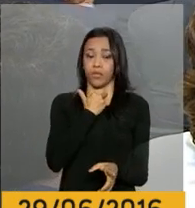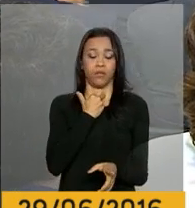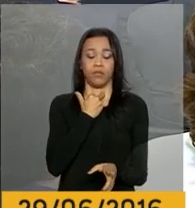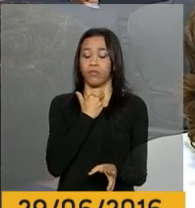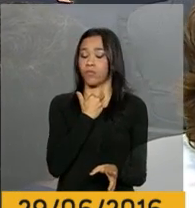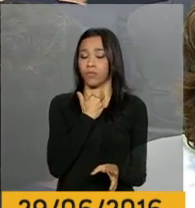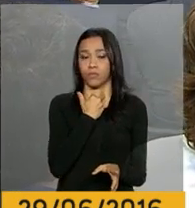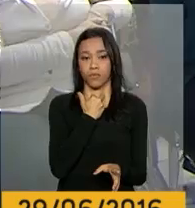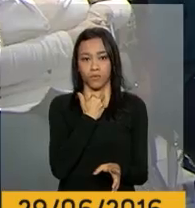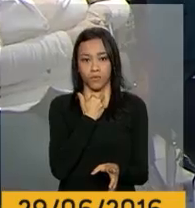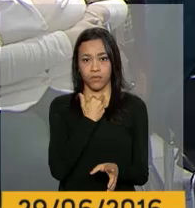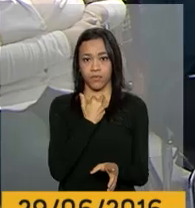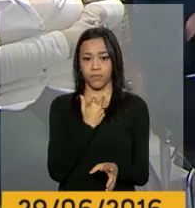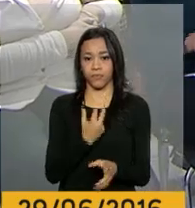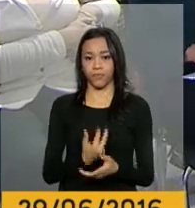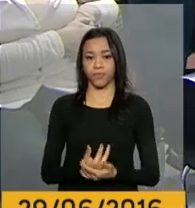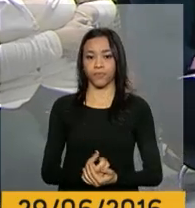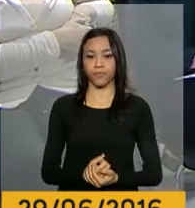não podemos